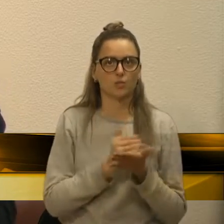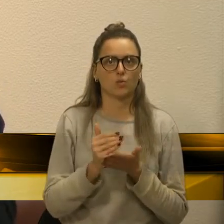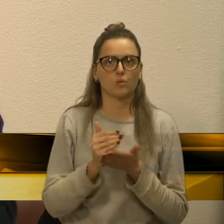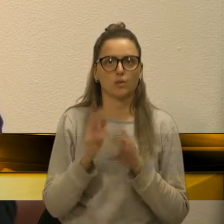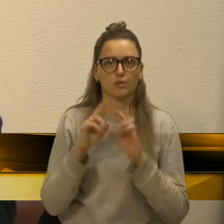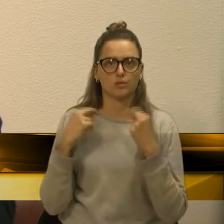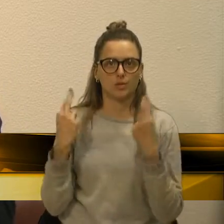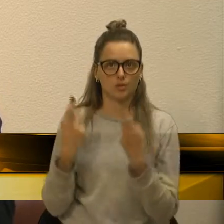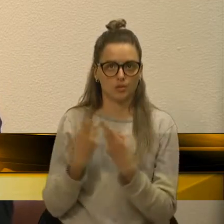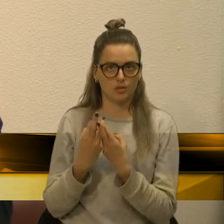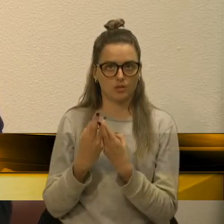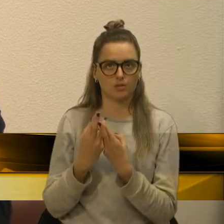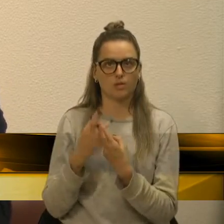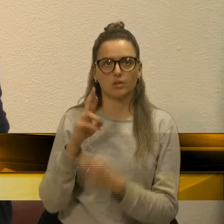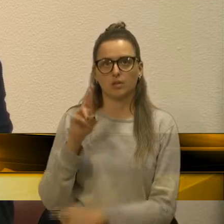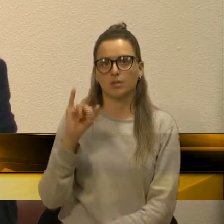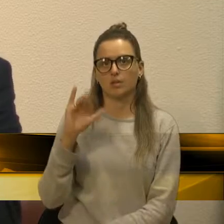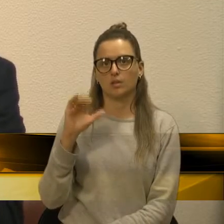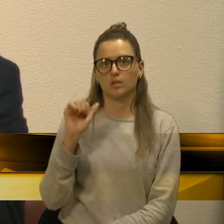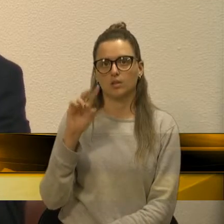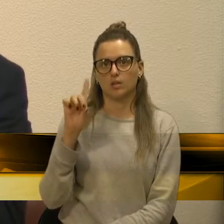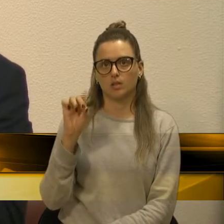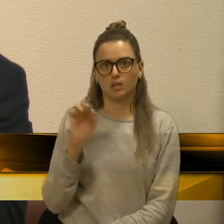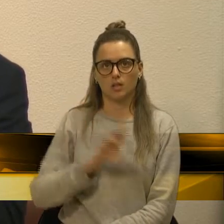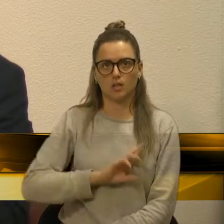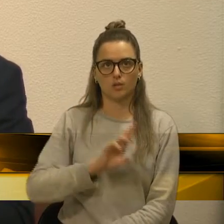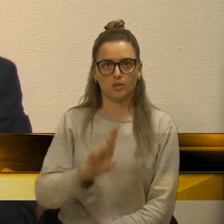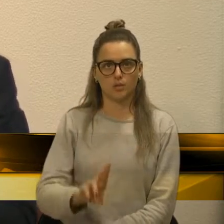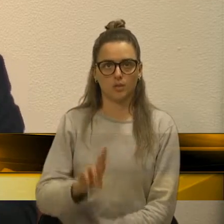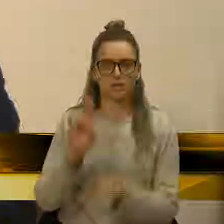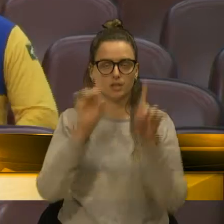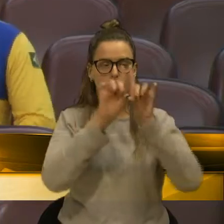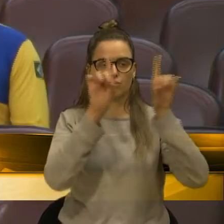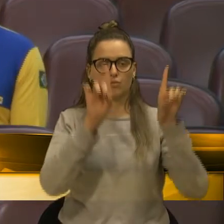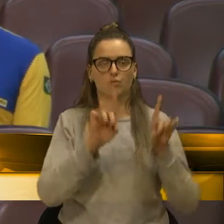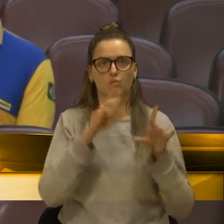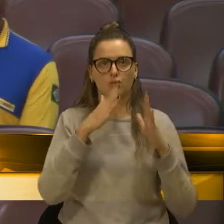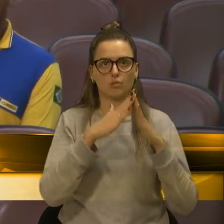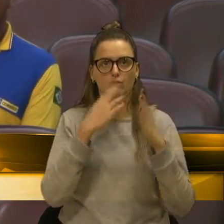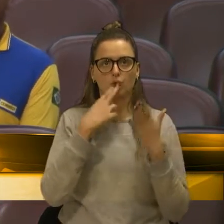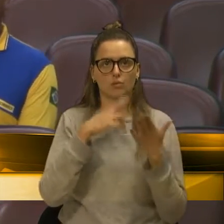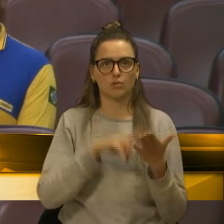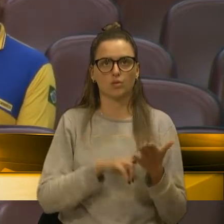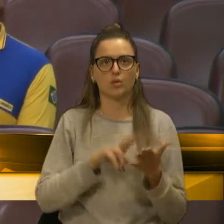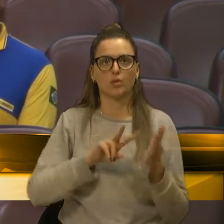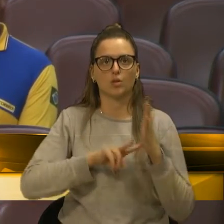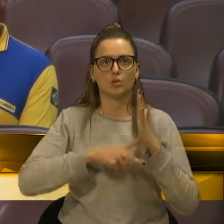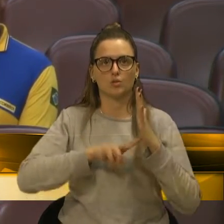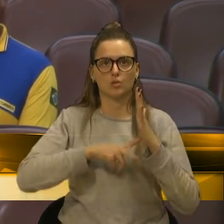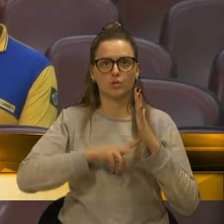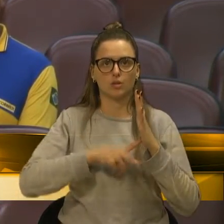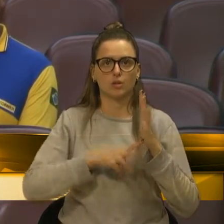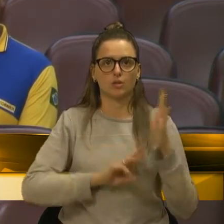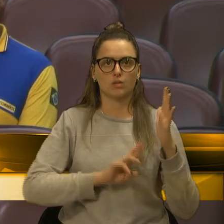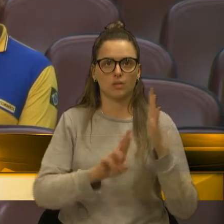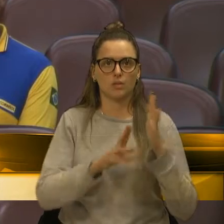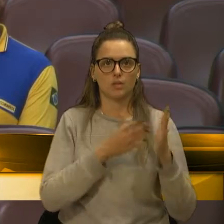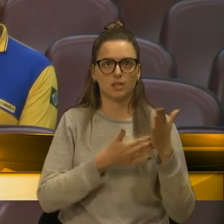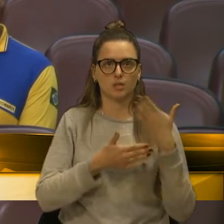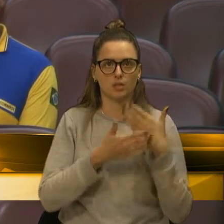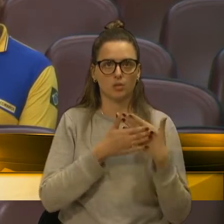sessão, e o Ricardo é representante dos servidores dos Correios, do sindicato que representa todos os servidores aqui na região.